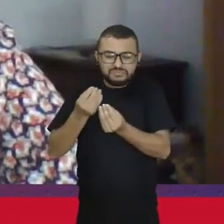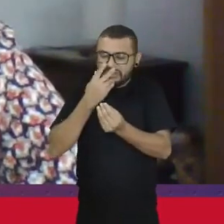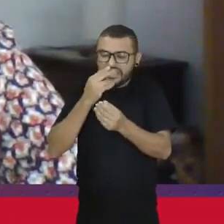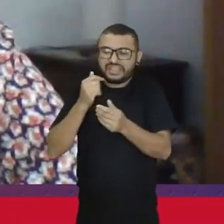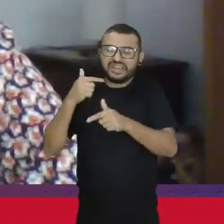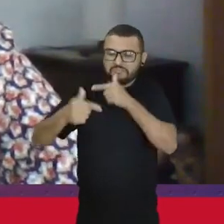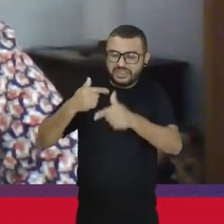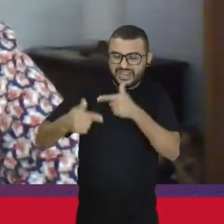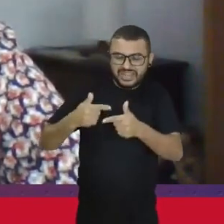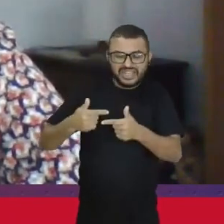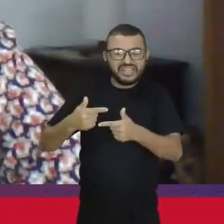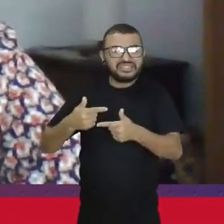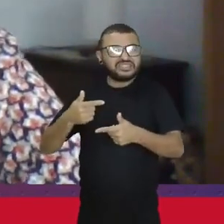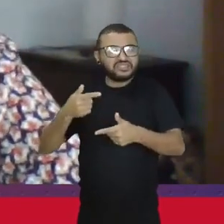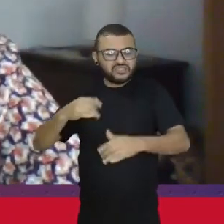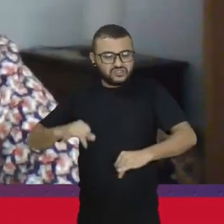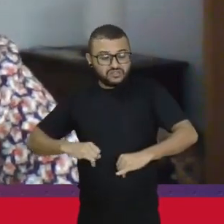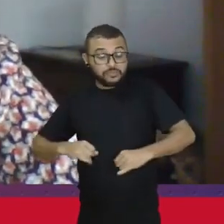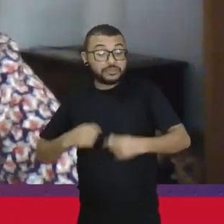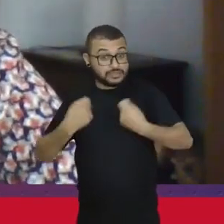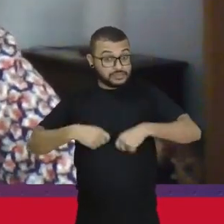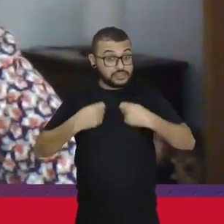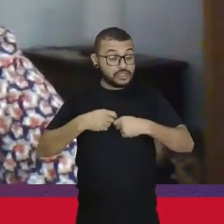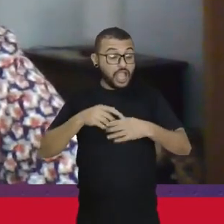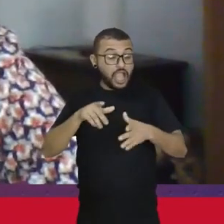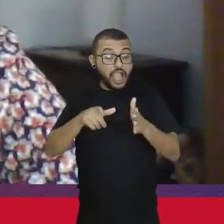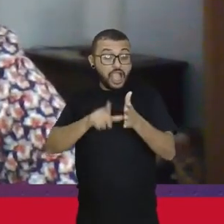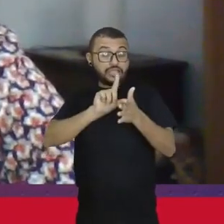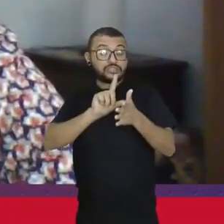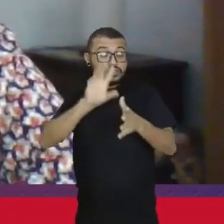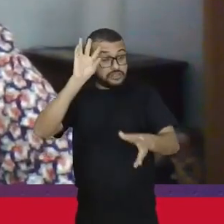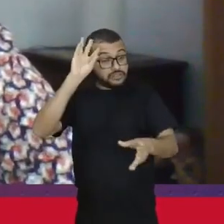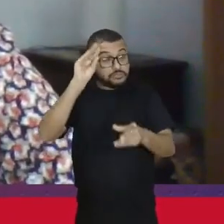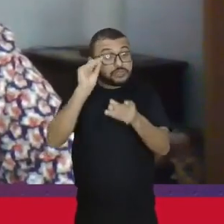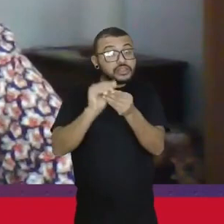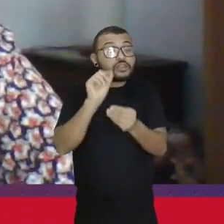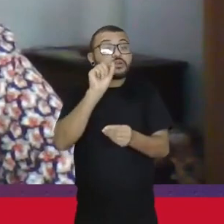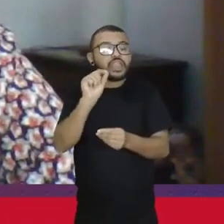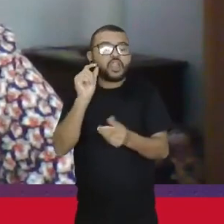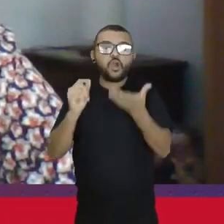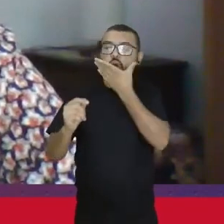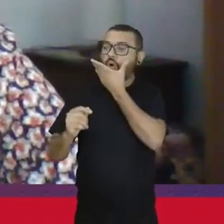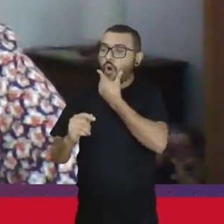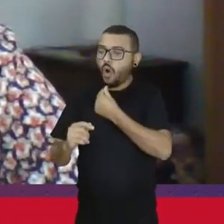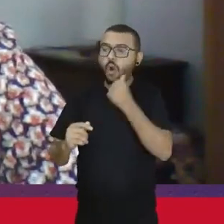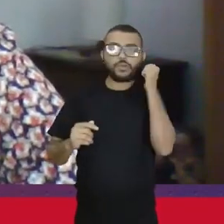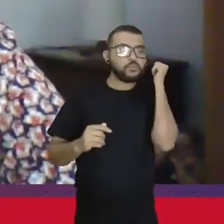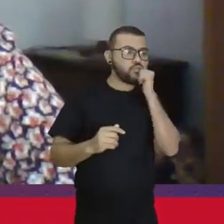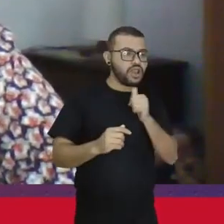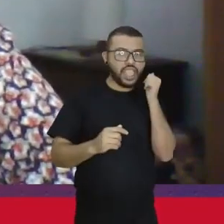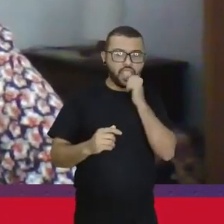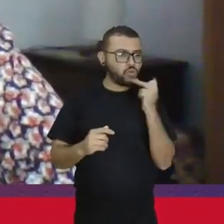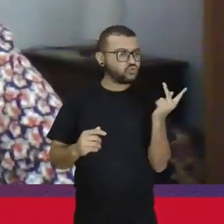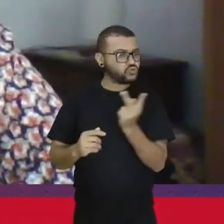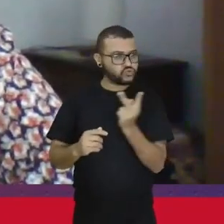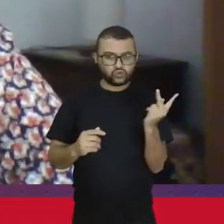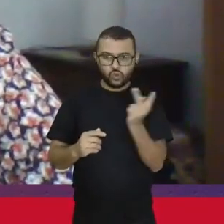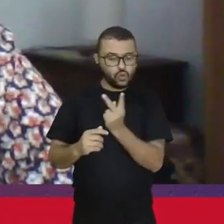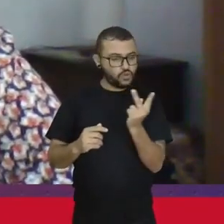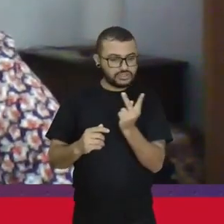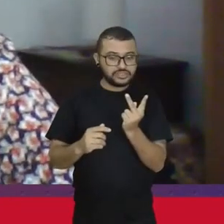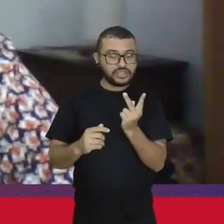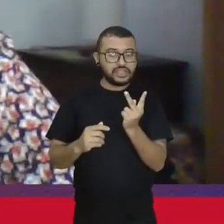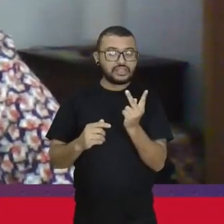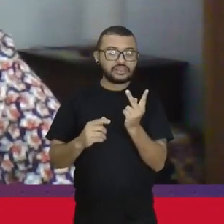importante que se compreenda que homens e mulheres, eles ocupam